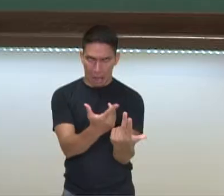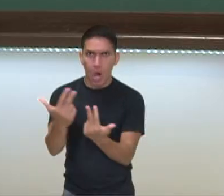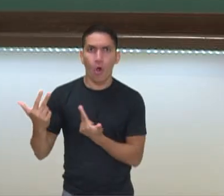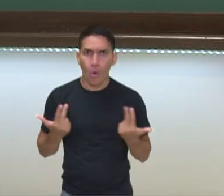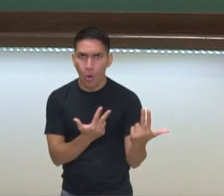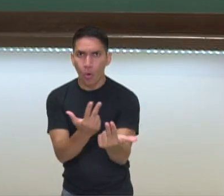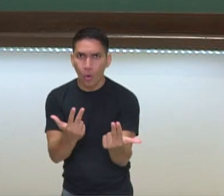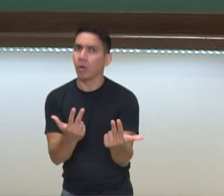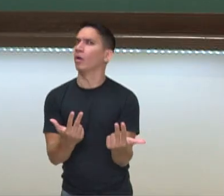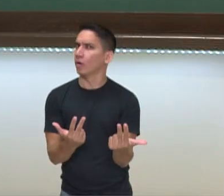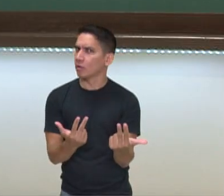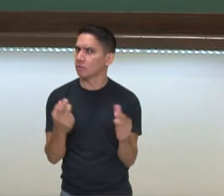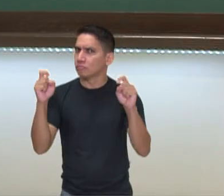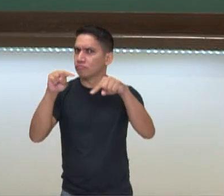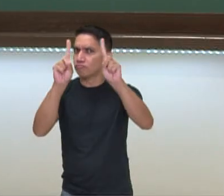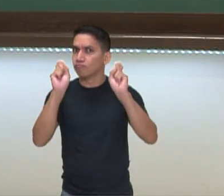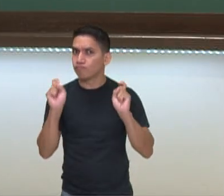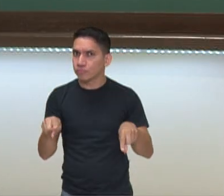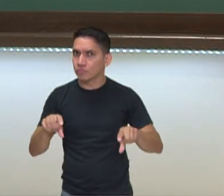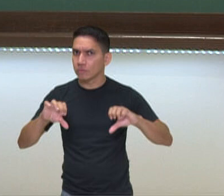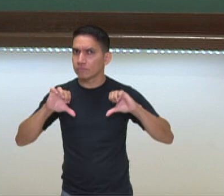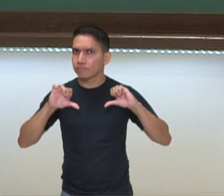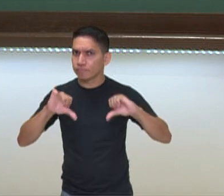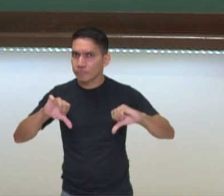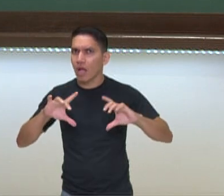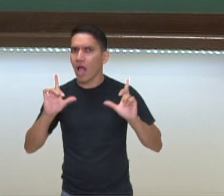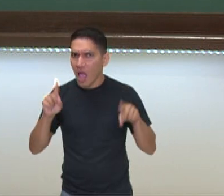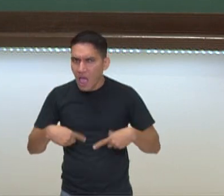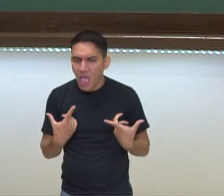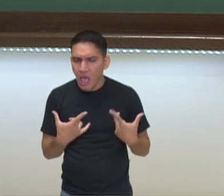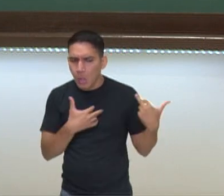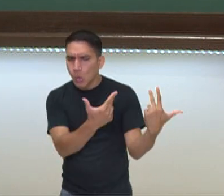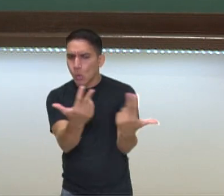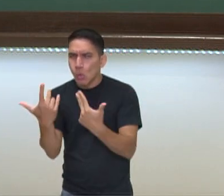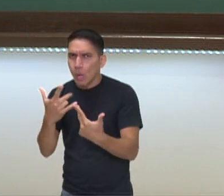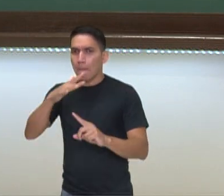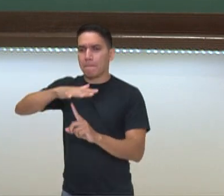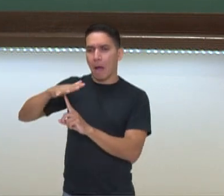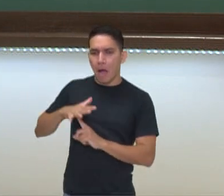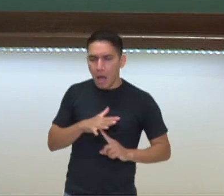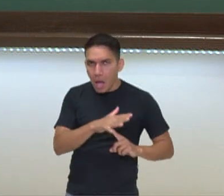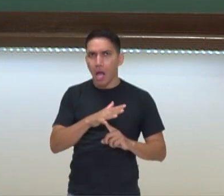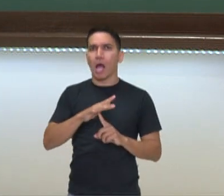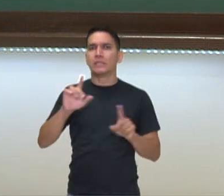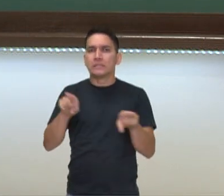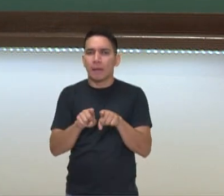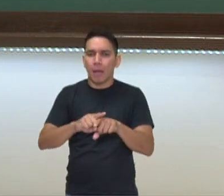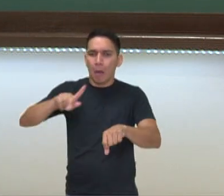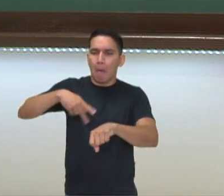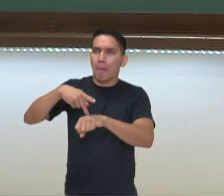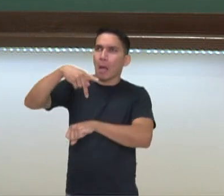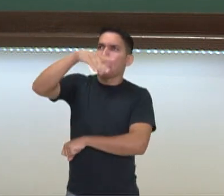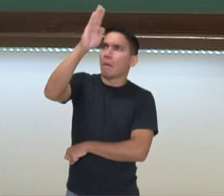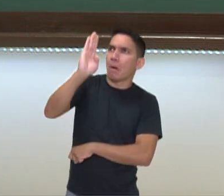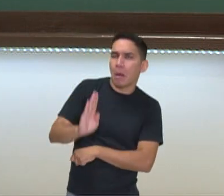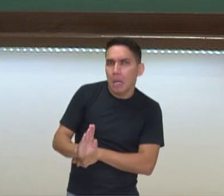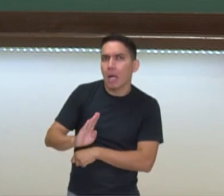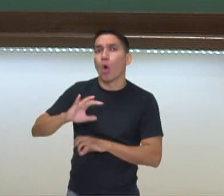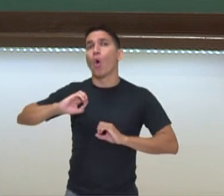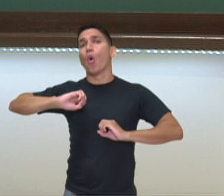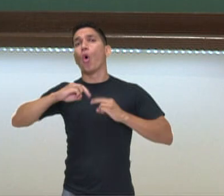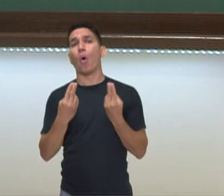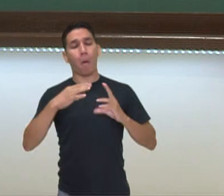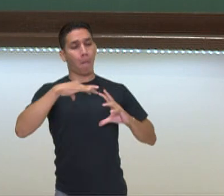Será que todas as cidades que existem aí espalhadas pelo nosso estado, pelo nosso país ou pelo nosso planeta